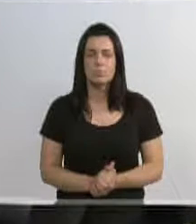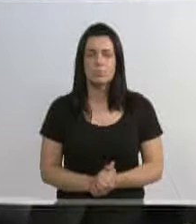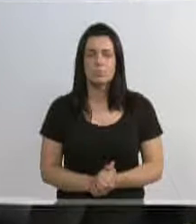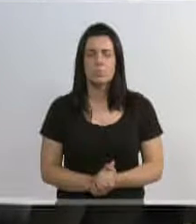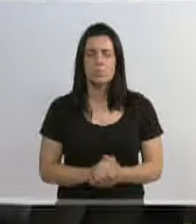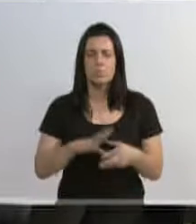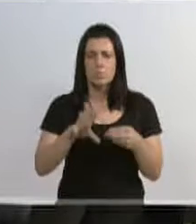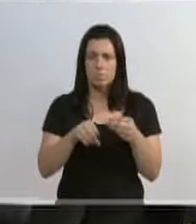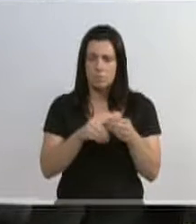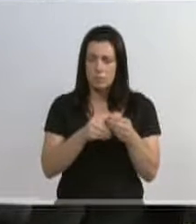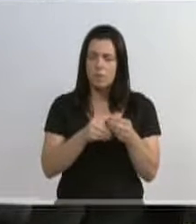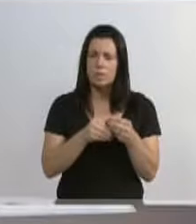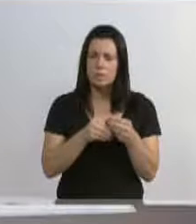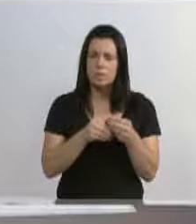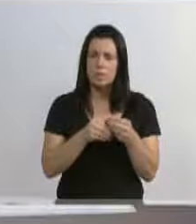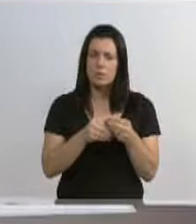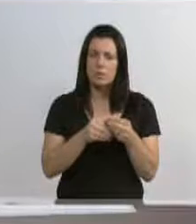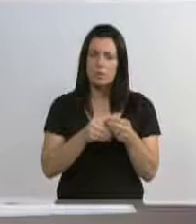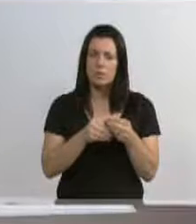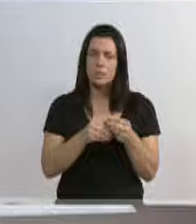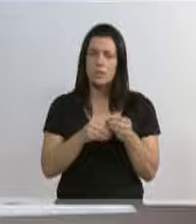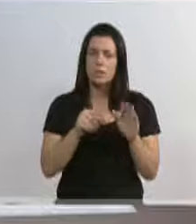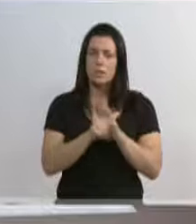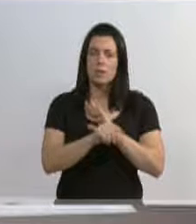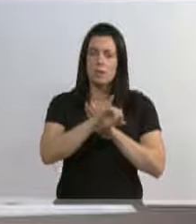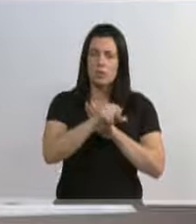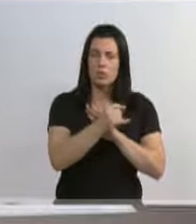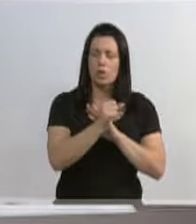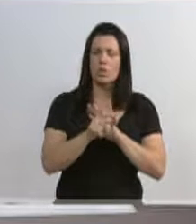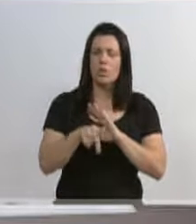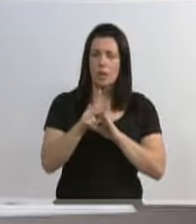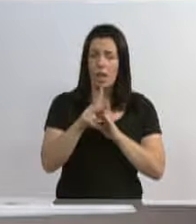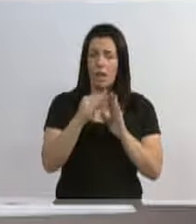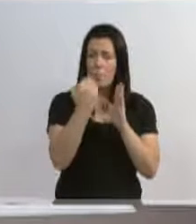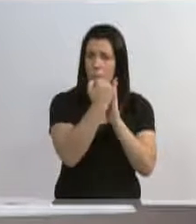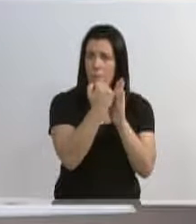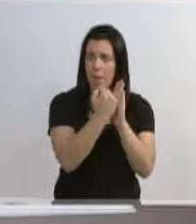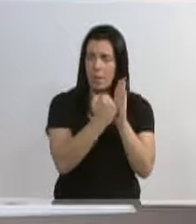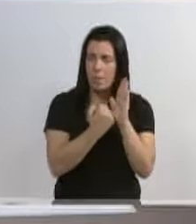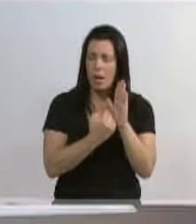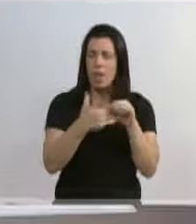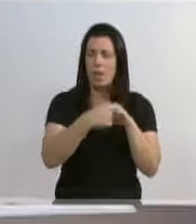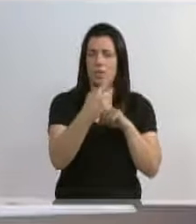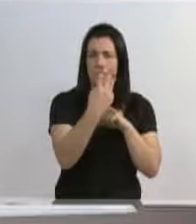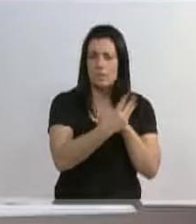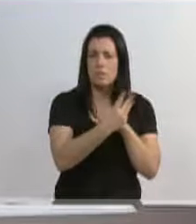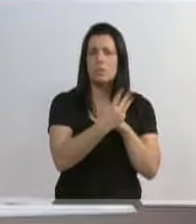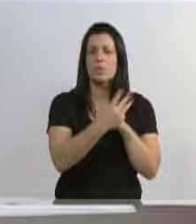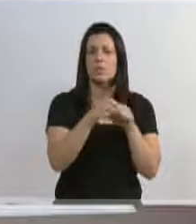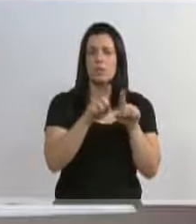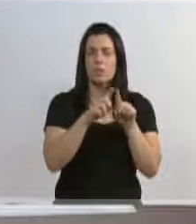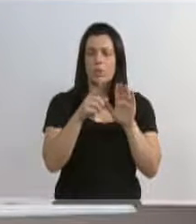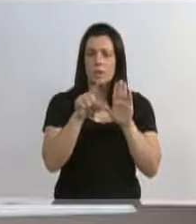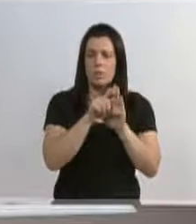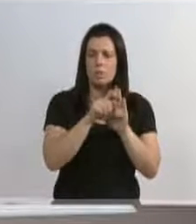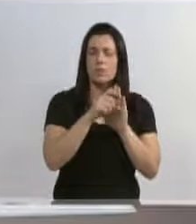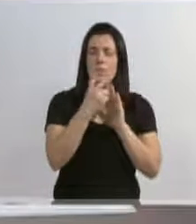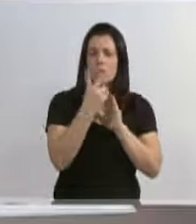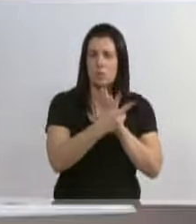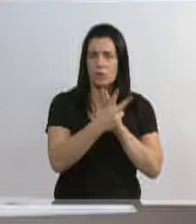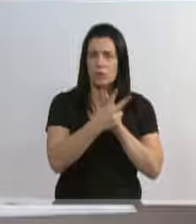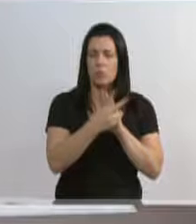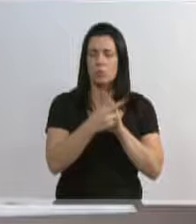É emenda aditiva que acrescenta as alíneas J e K no artigo 3º, constante no artigo 2º do PLC, com as